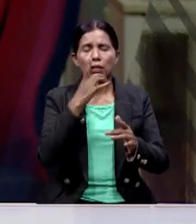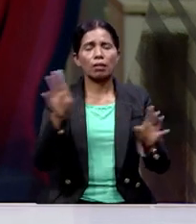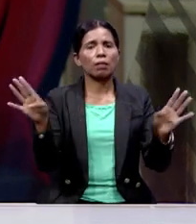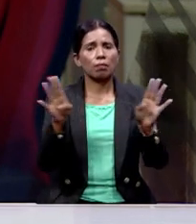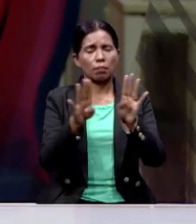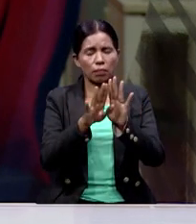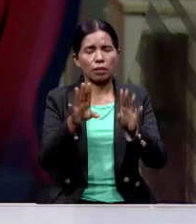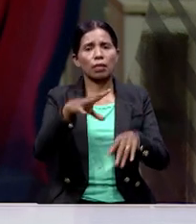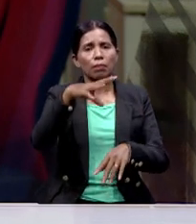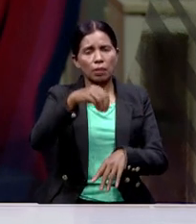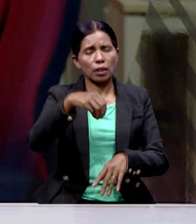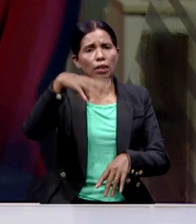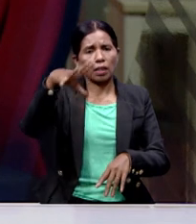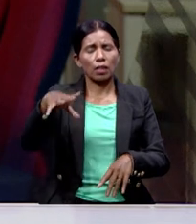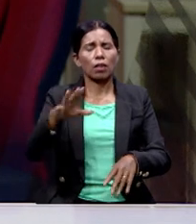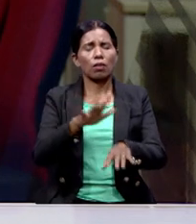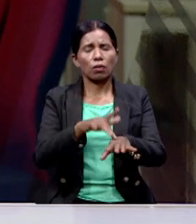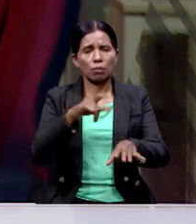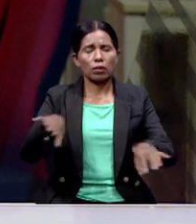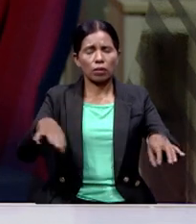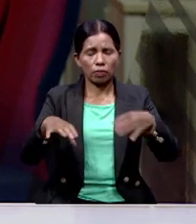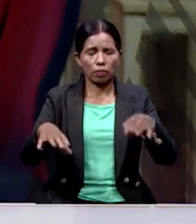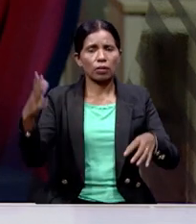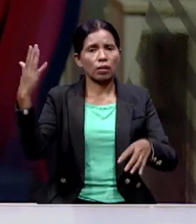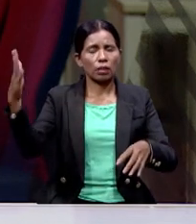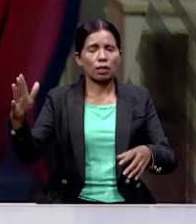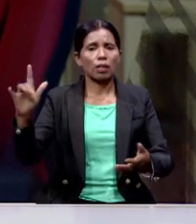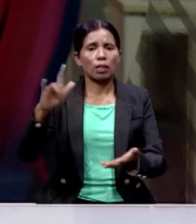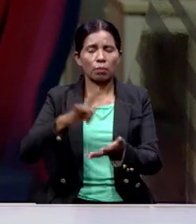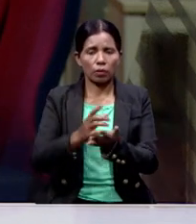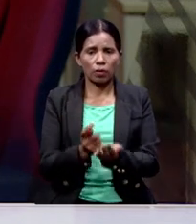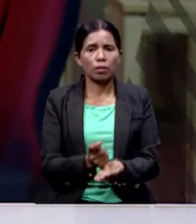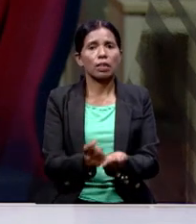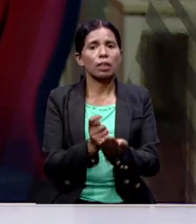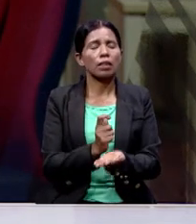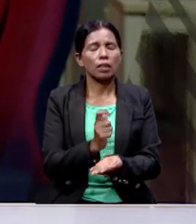Matelakang afeta o serviço alfândega e Porto Tibar.